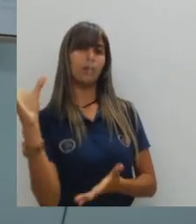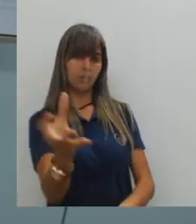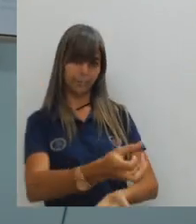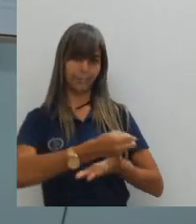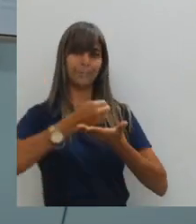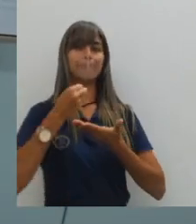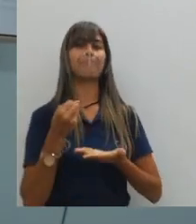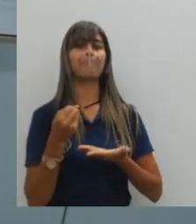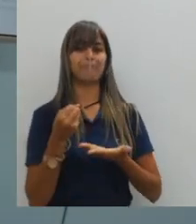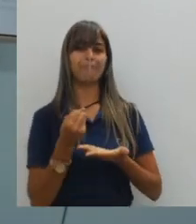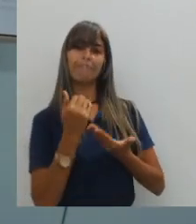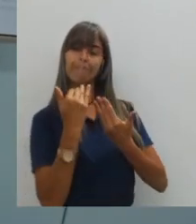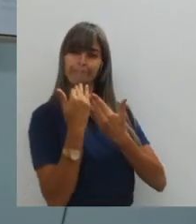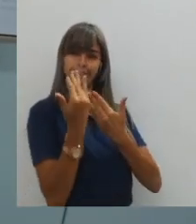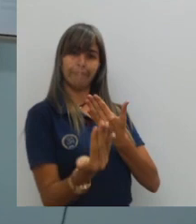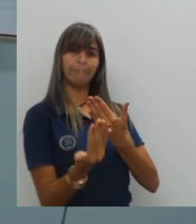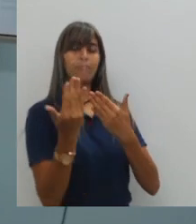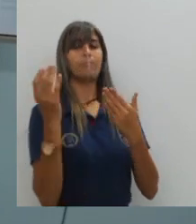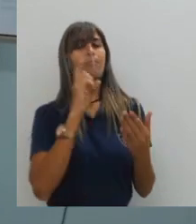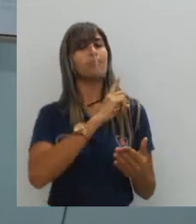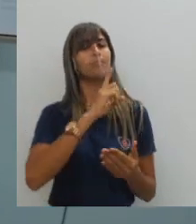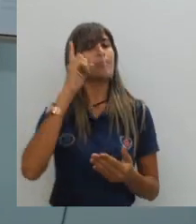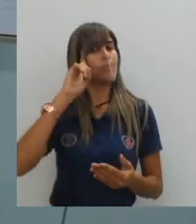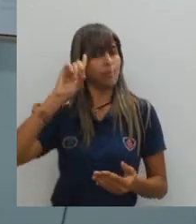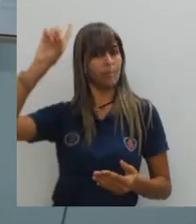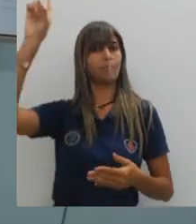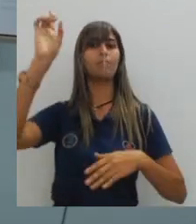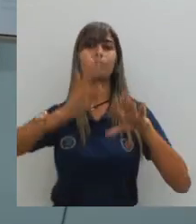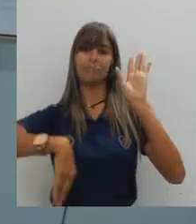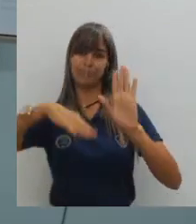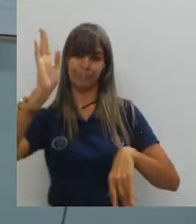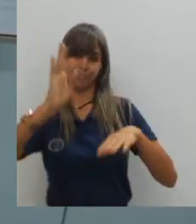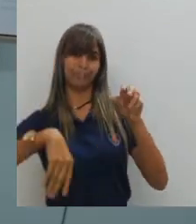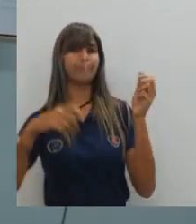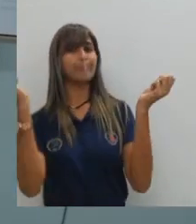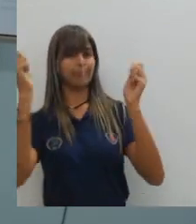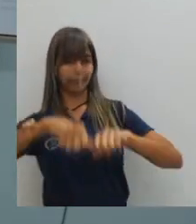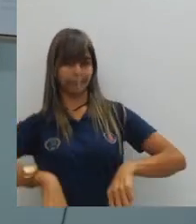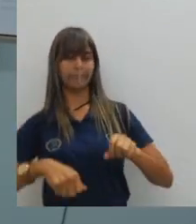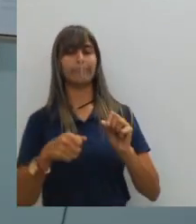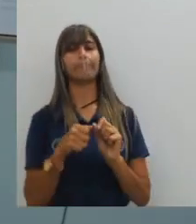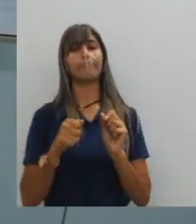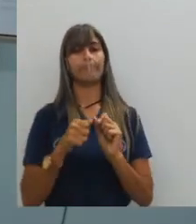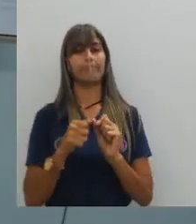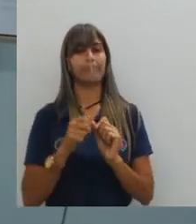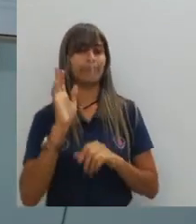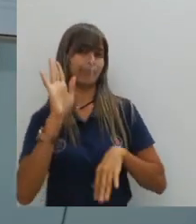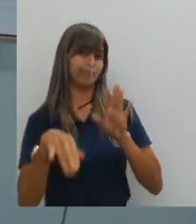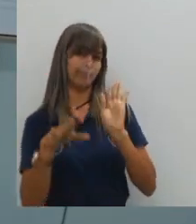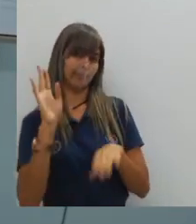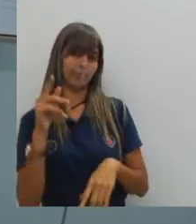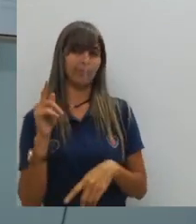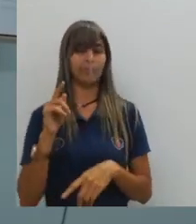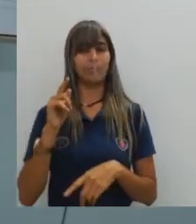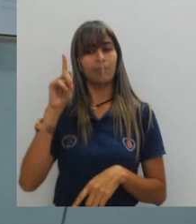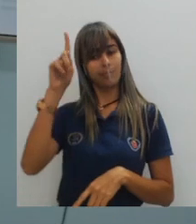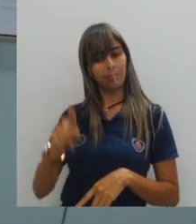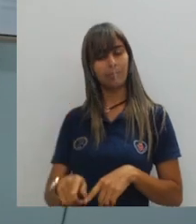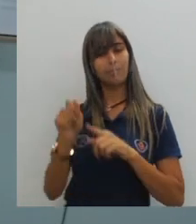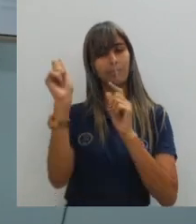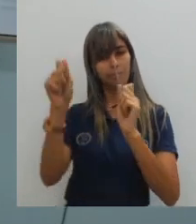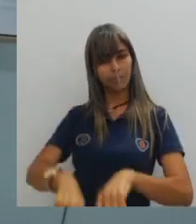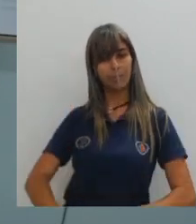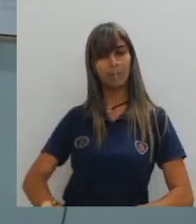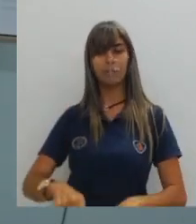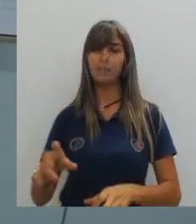salvas, né, diante de Deus, independente do que elas possam fazer. mas não independente do que elas possam fazer. De